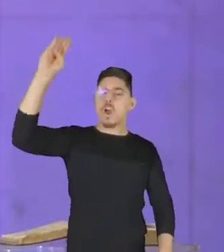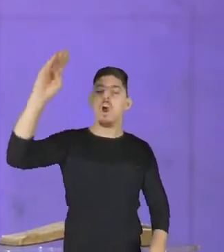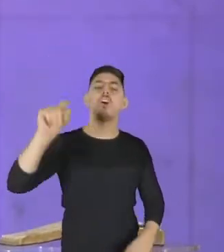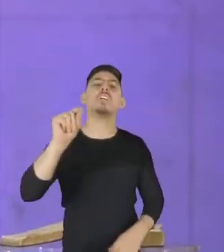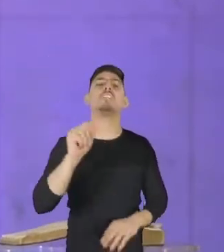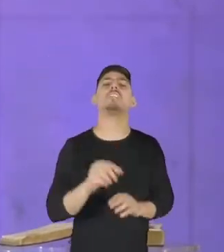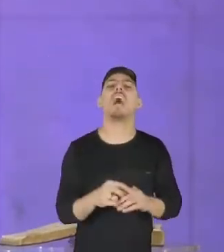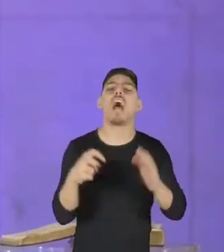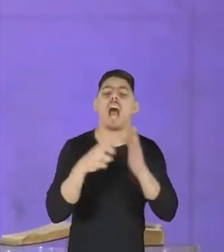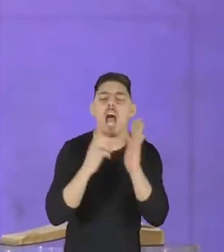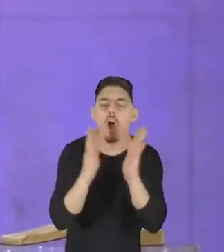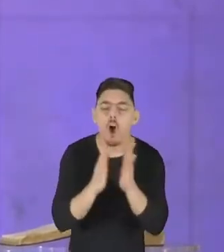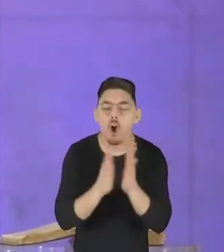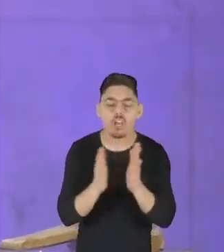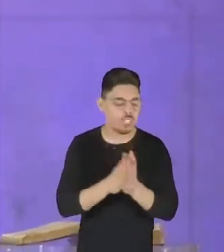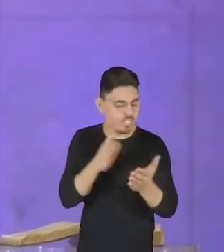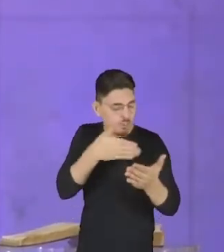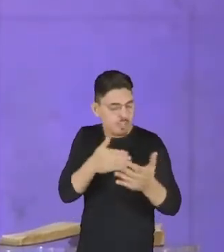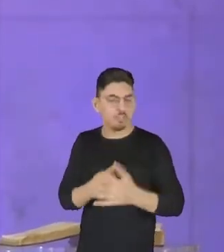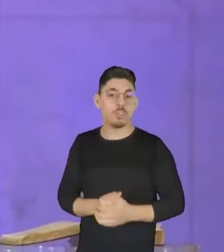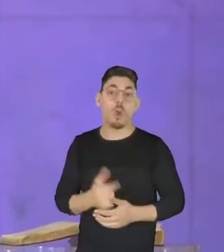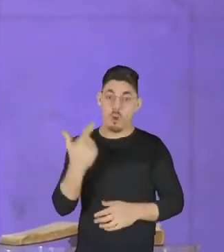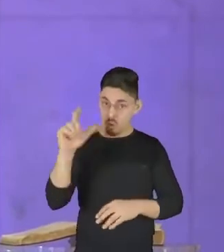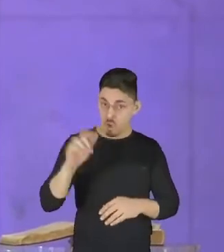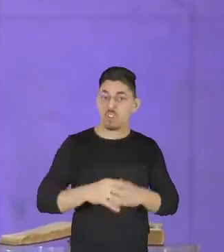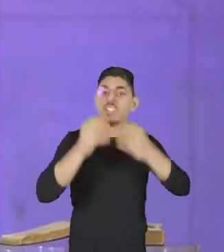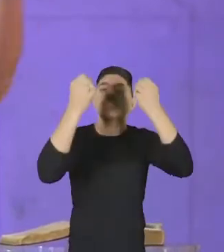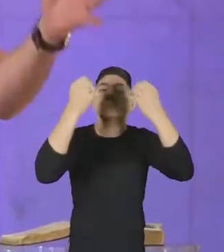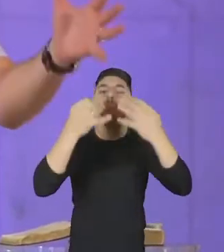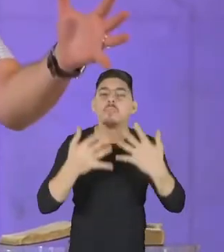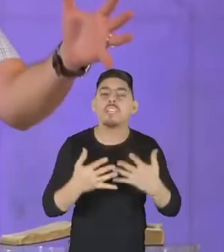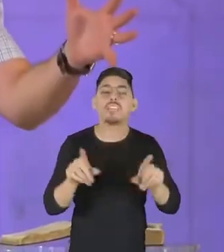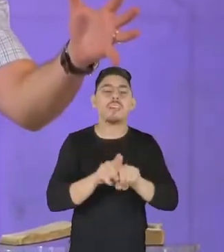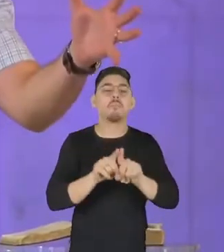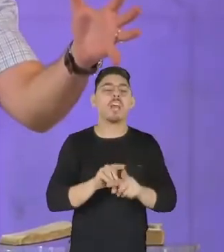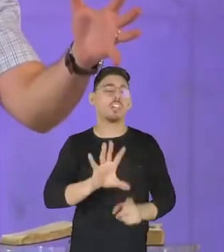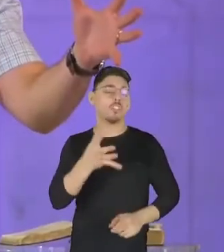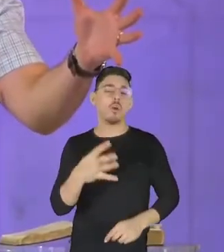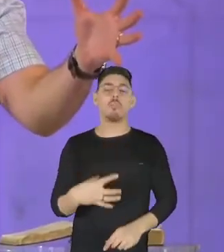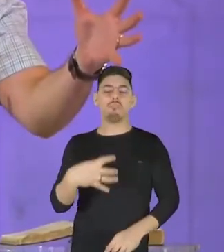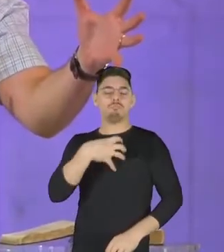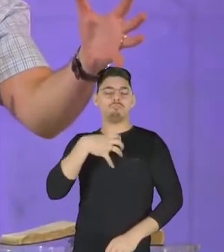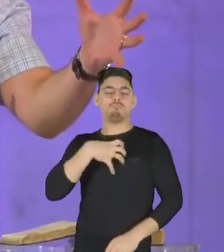caminhada com Deus. Outros atribuem fatores a questões emocionais.